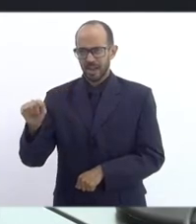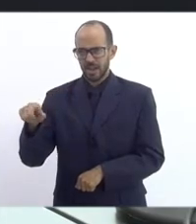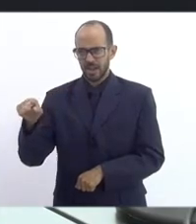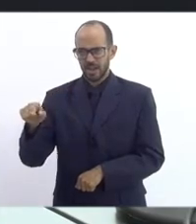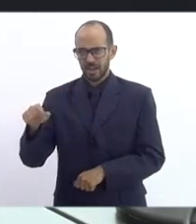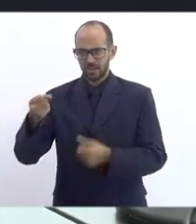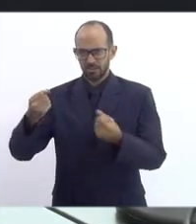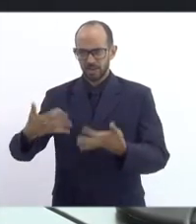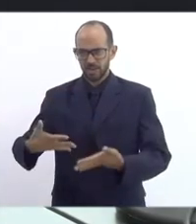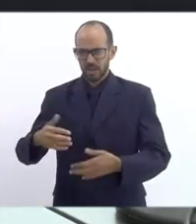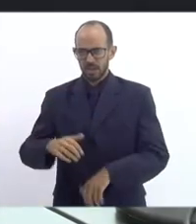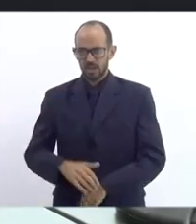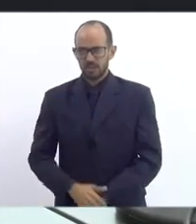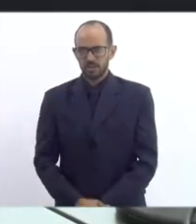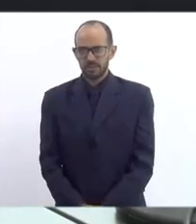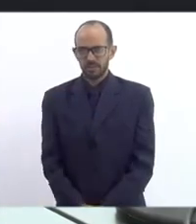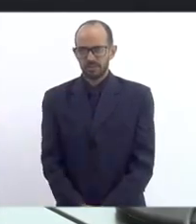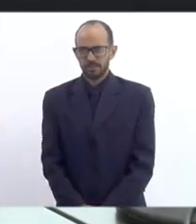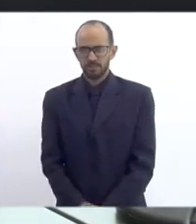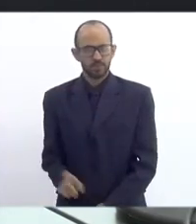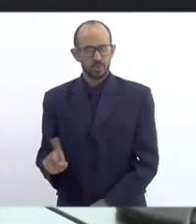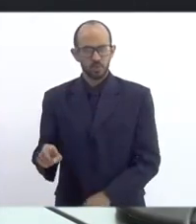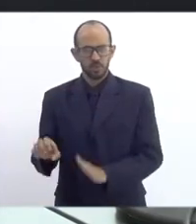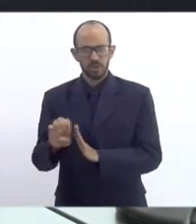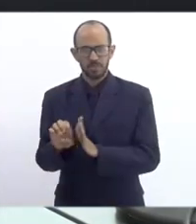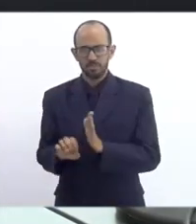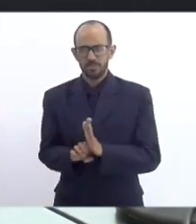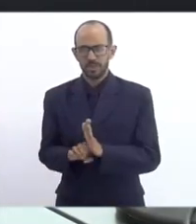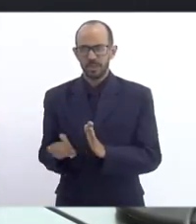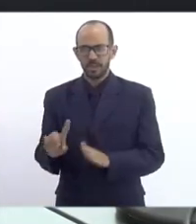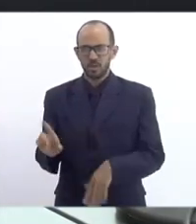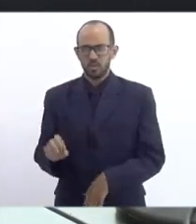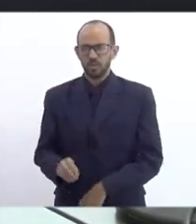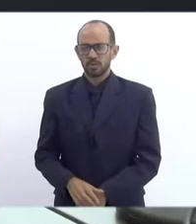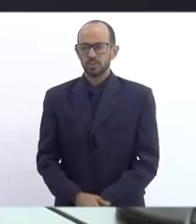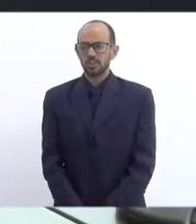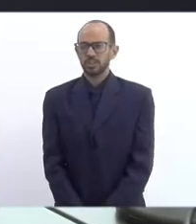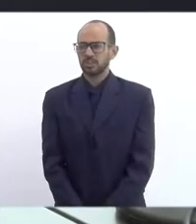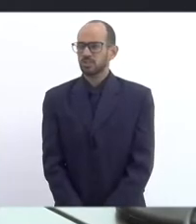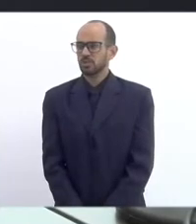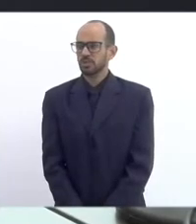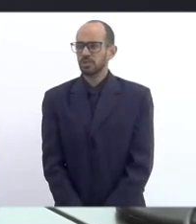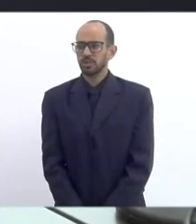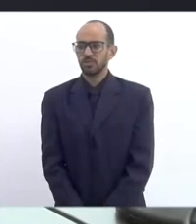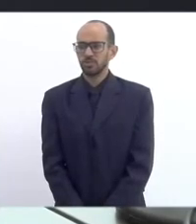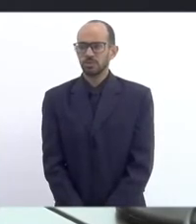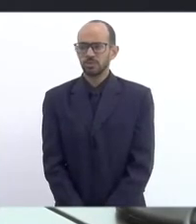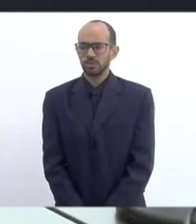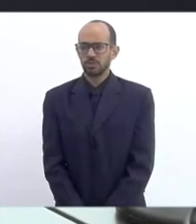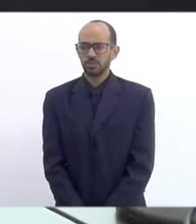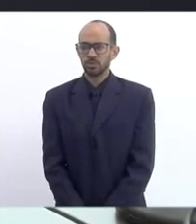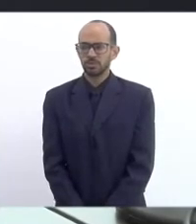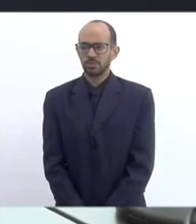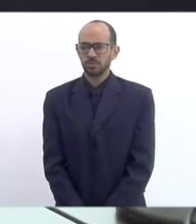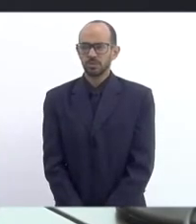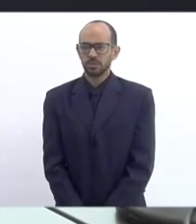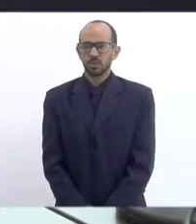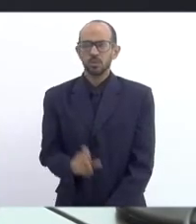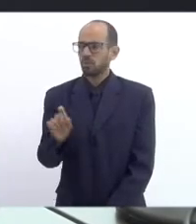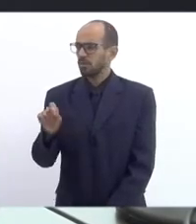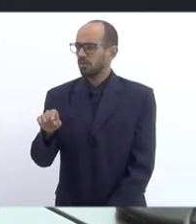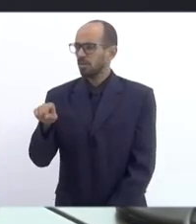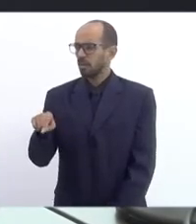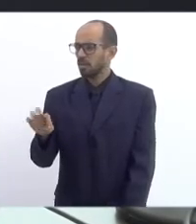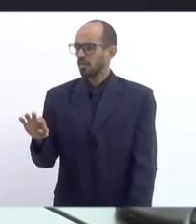Fique lá não, embaixo. Na ementa, não. Ah, na ementa, não. Ok. Porque ninguém é obrigado a dizer o que é terra.